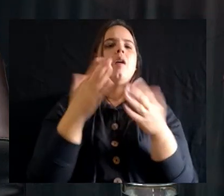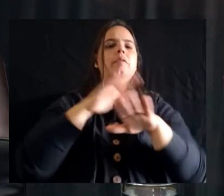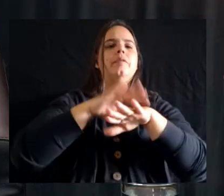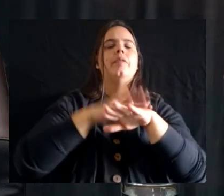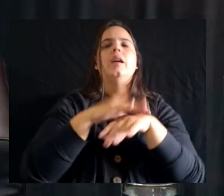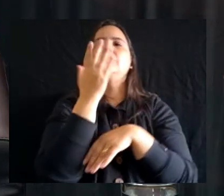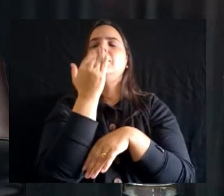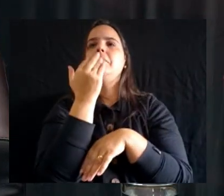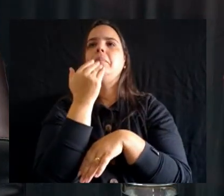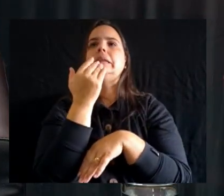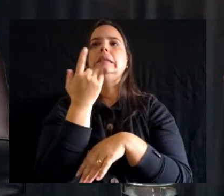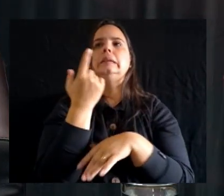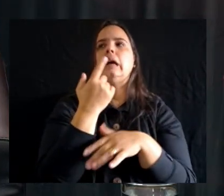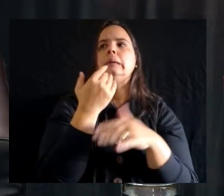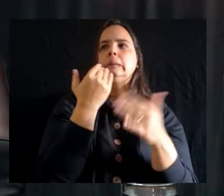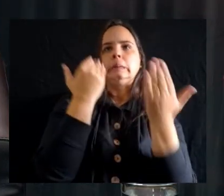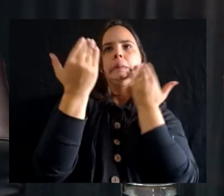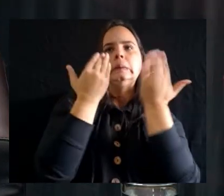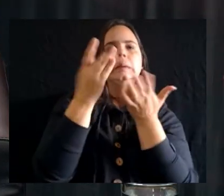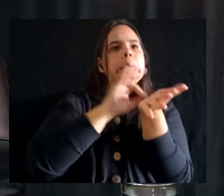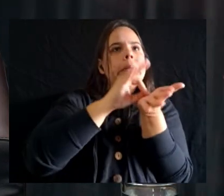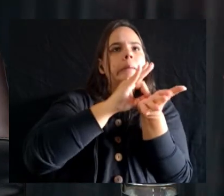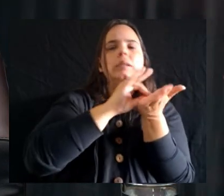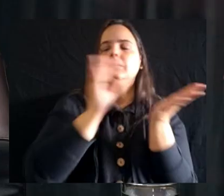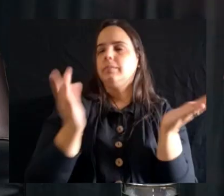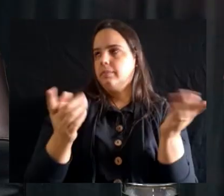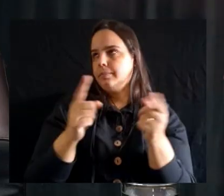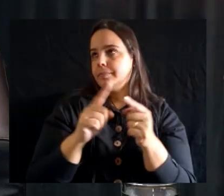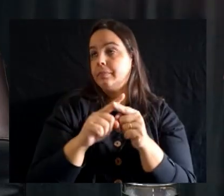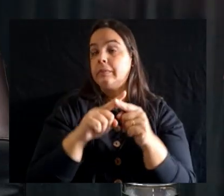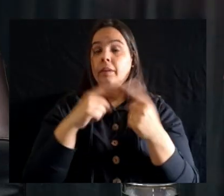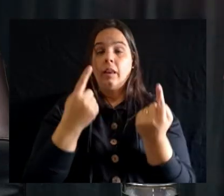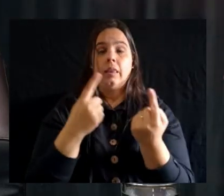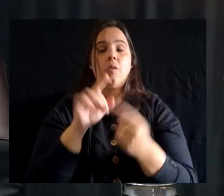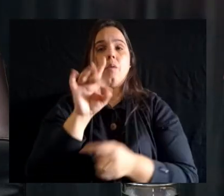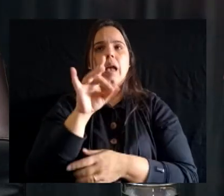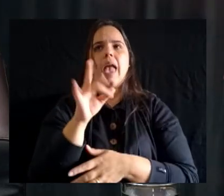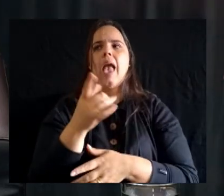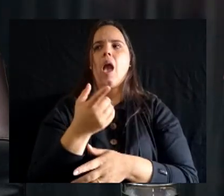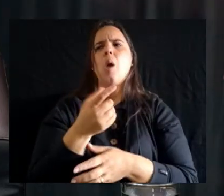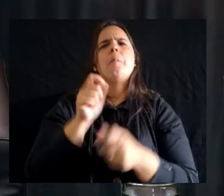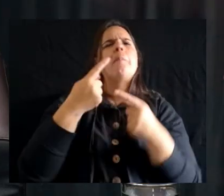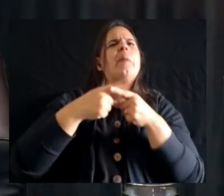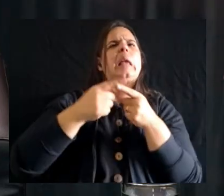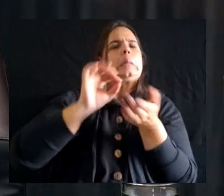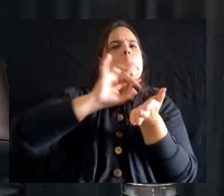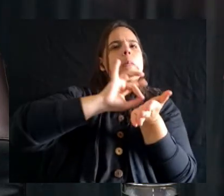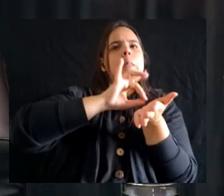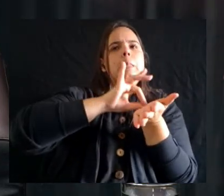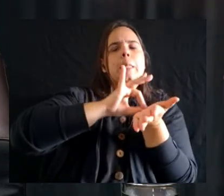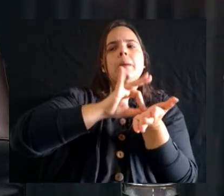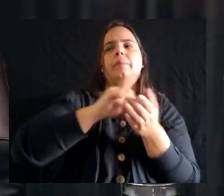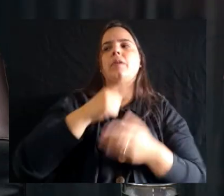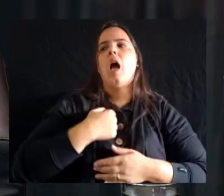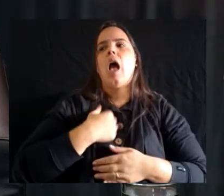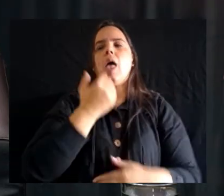quando você... E aí, por que ele se torna um inimigo? Eu comi doce, eu perdi lá as medalhinhas, os